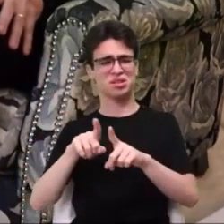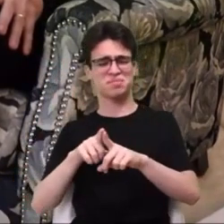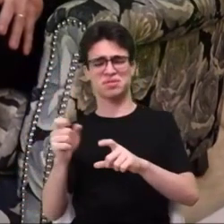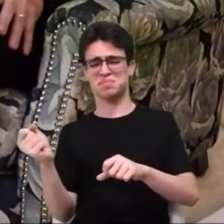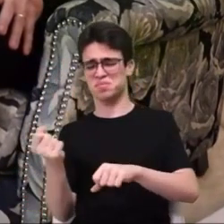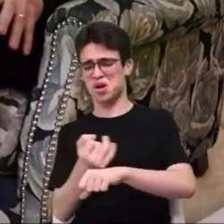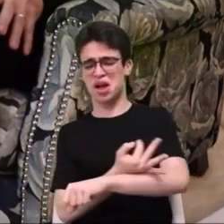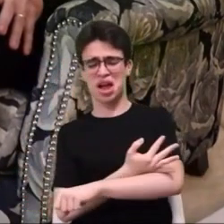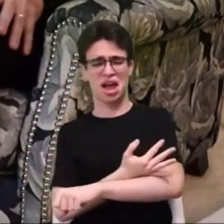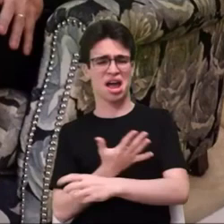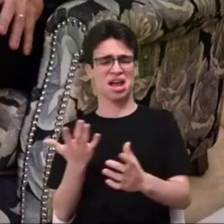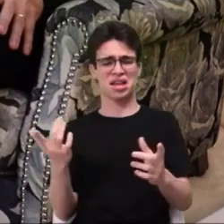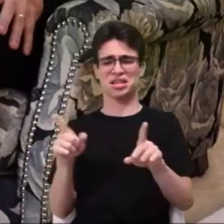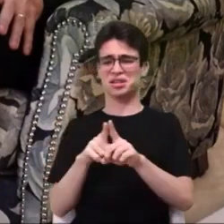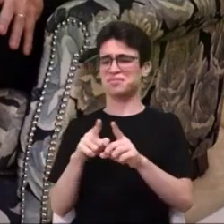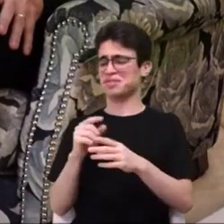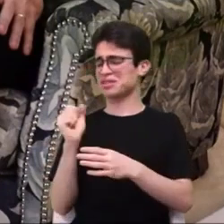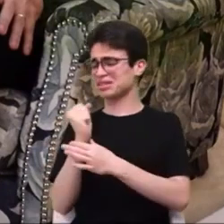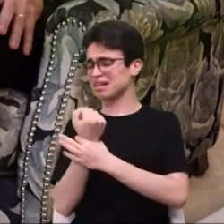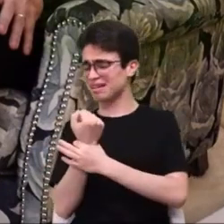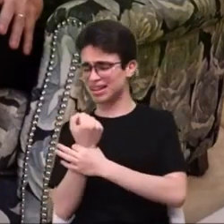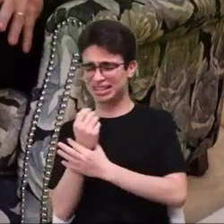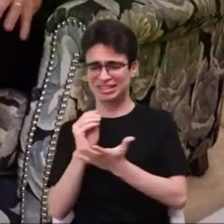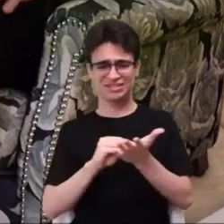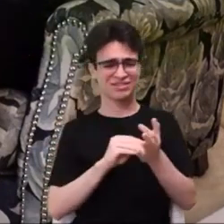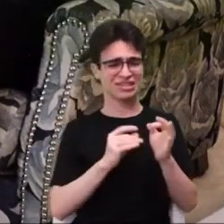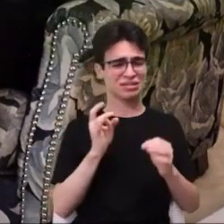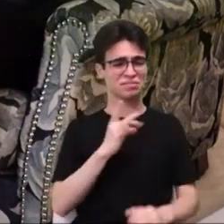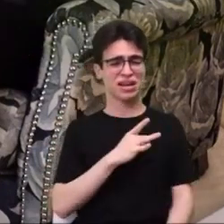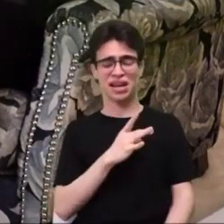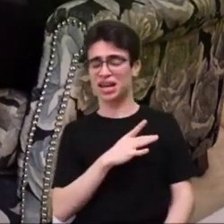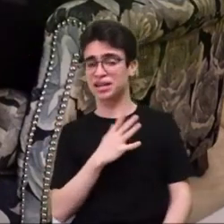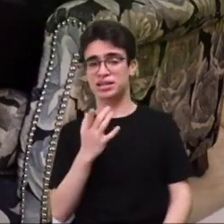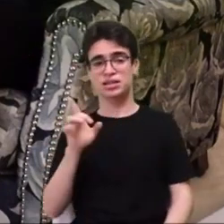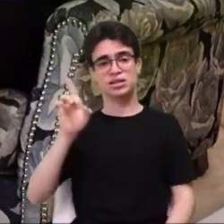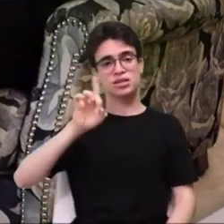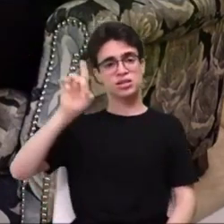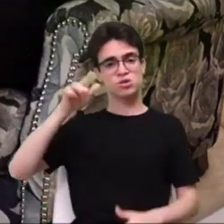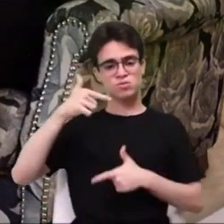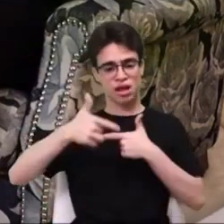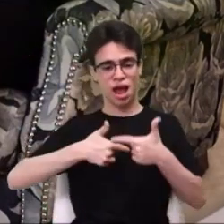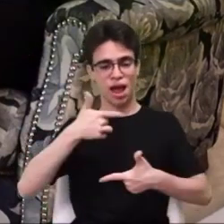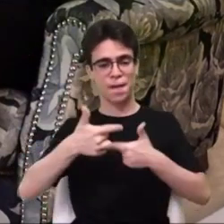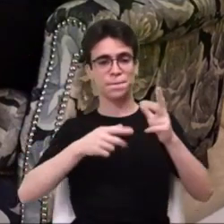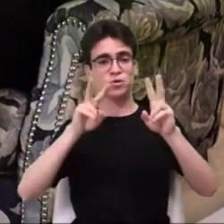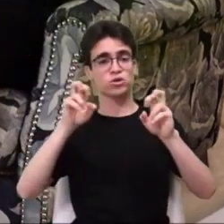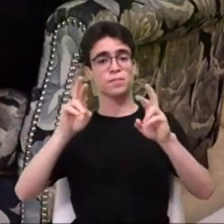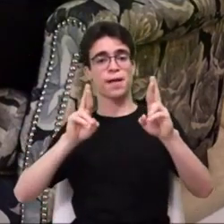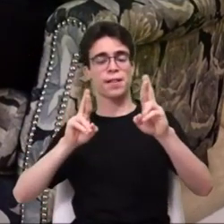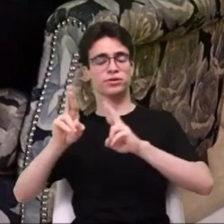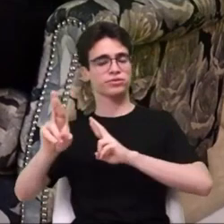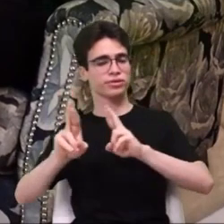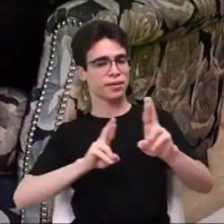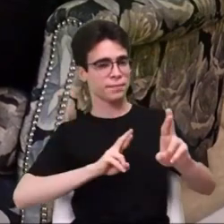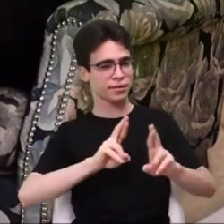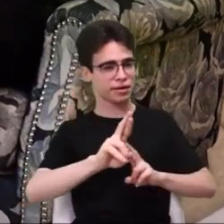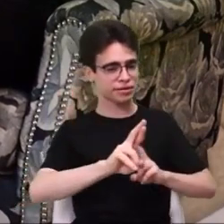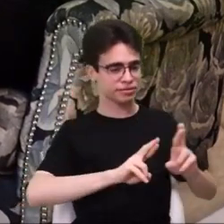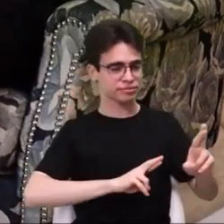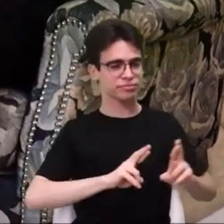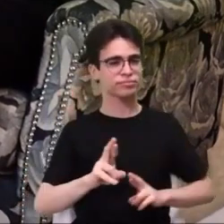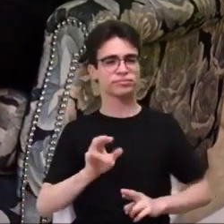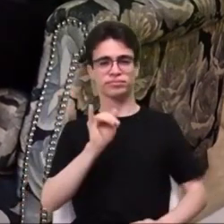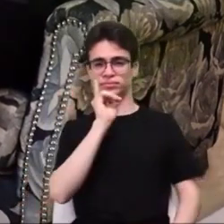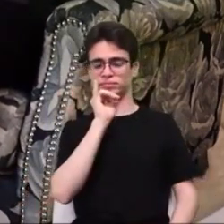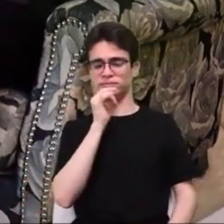emocional, inseguranças, medo. Então, Deus começou a trabalhar relacionamentos, porque se